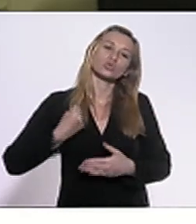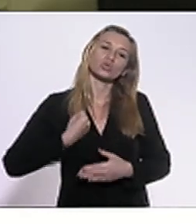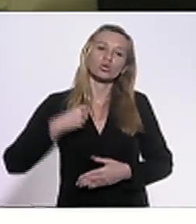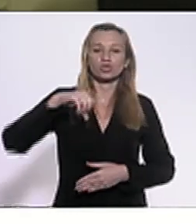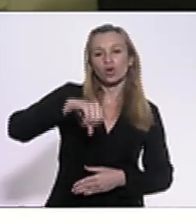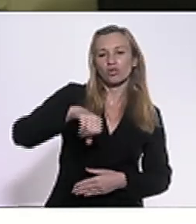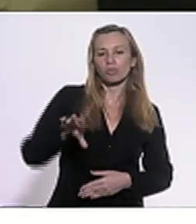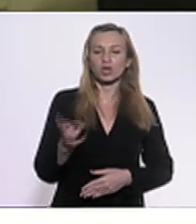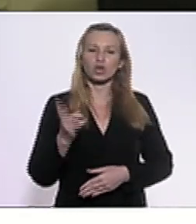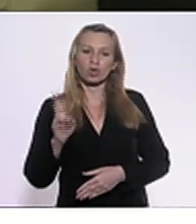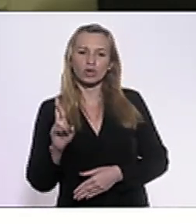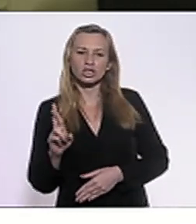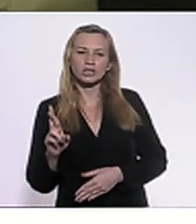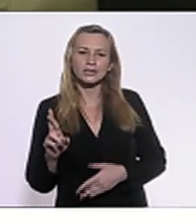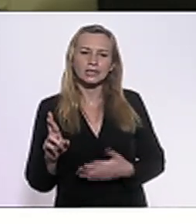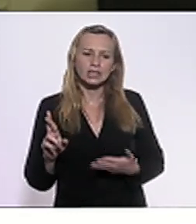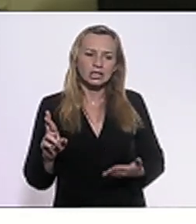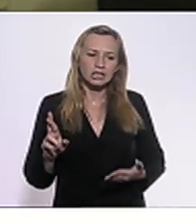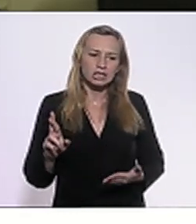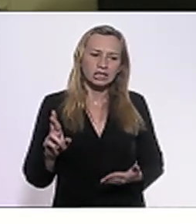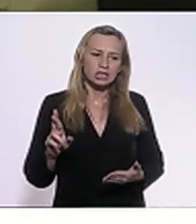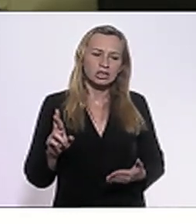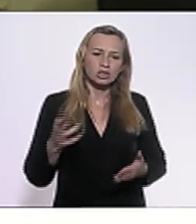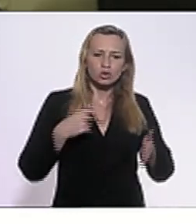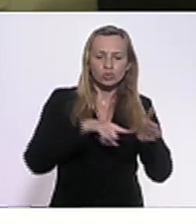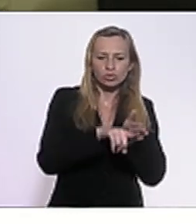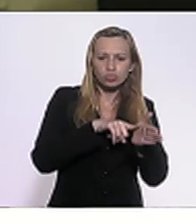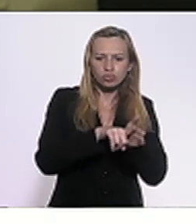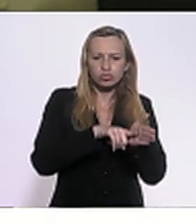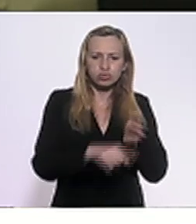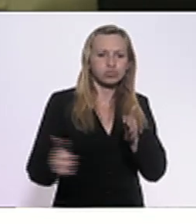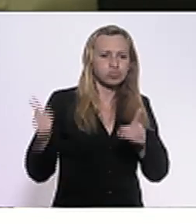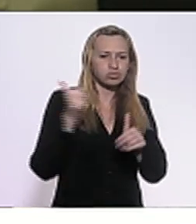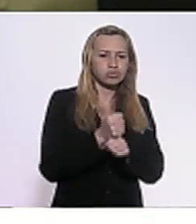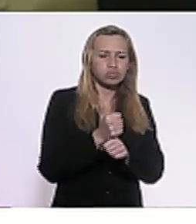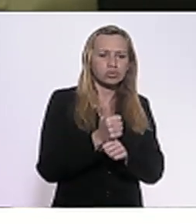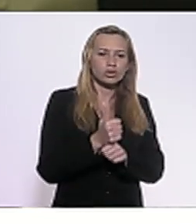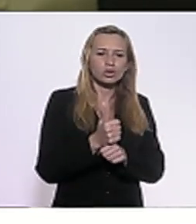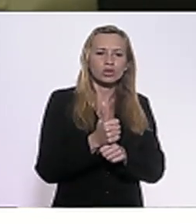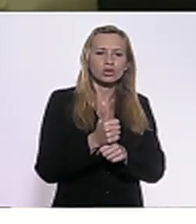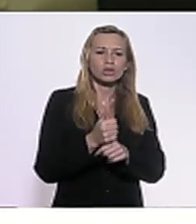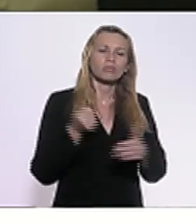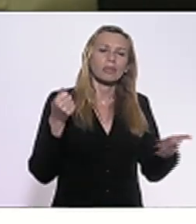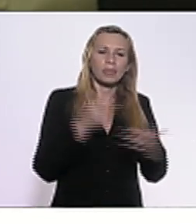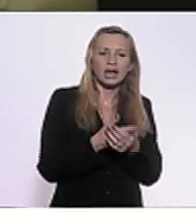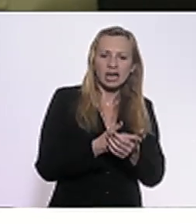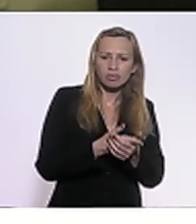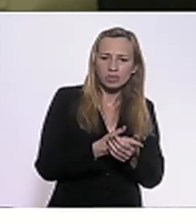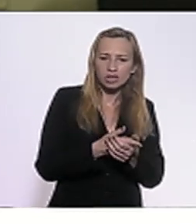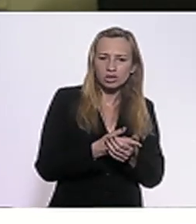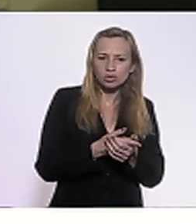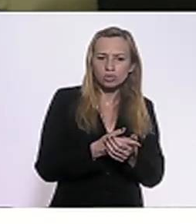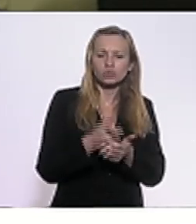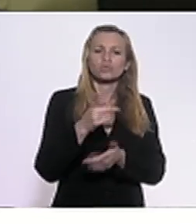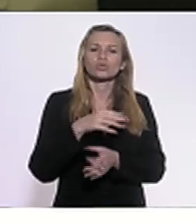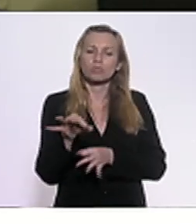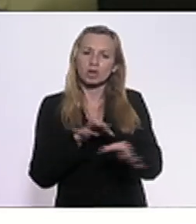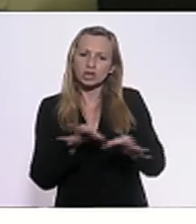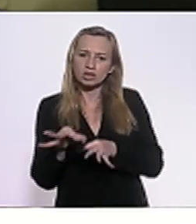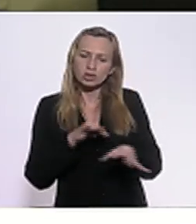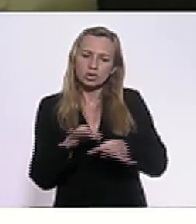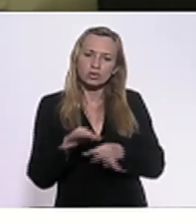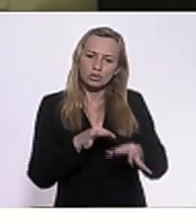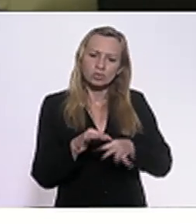9 bilhões que teria sido subavaliado, acredito que no fluxo de pagamentos projetados no